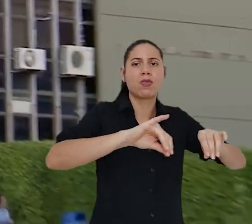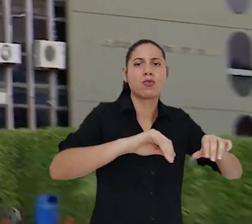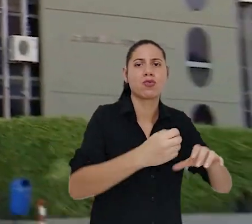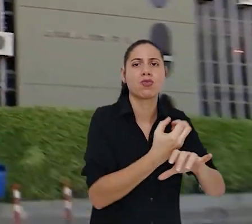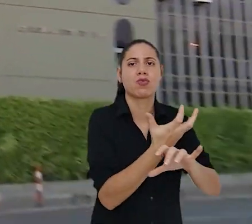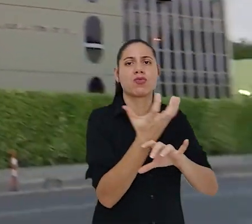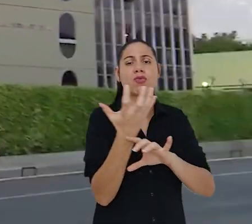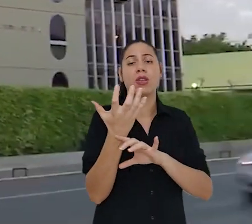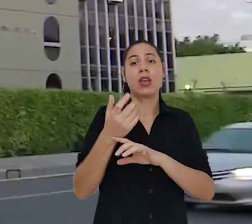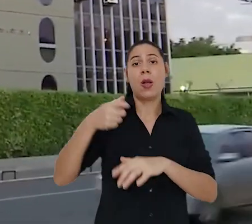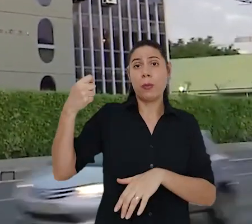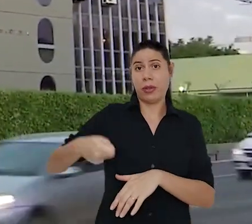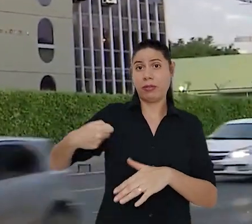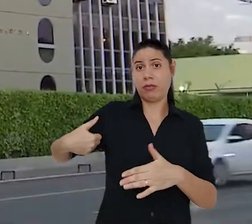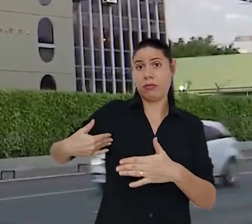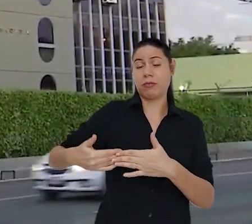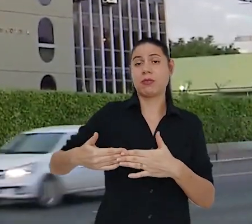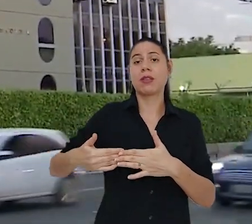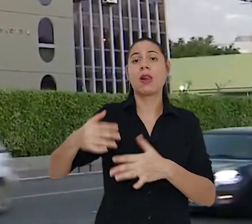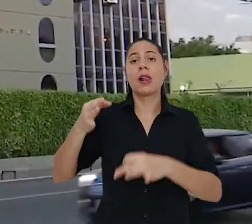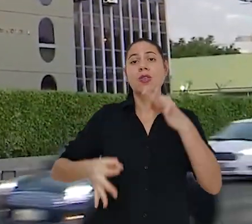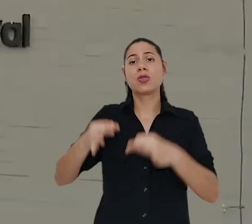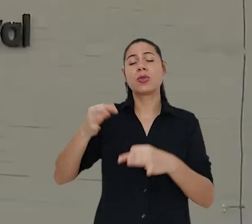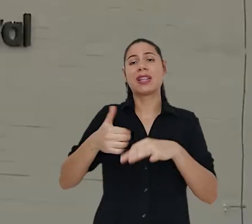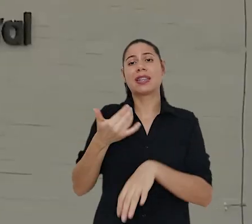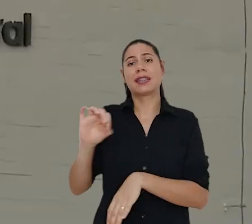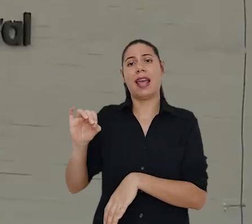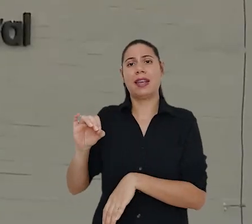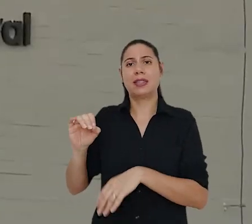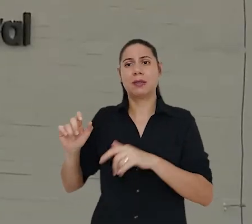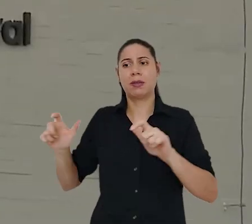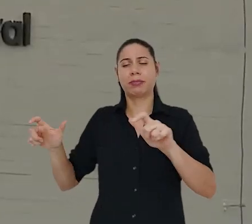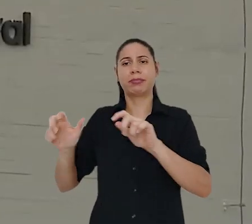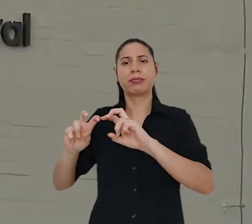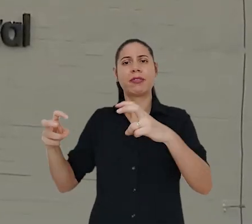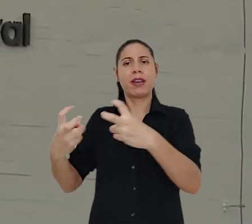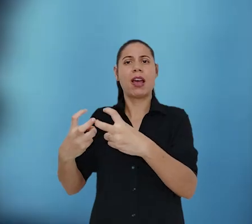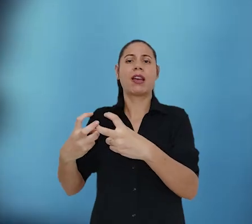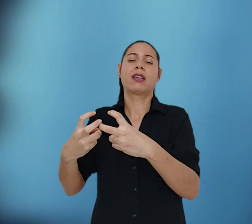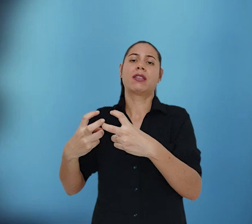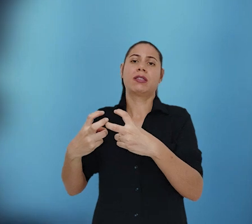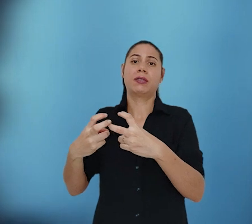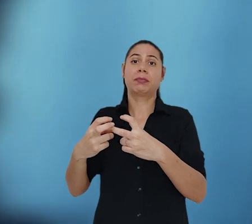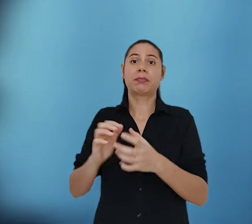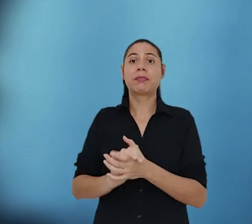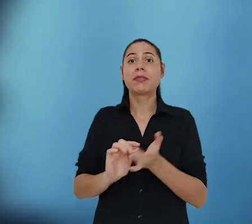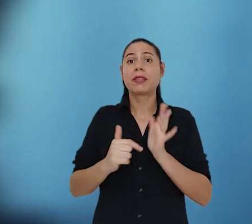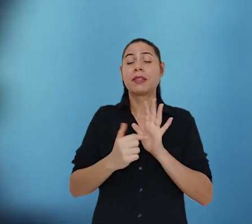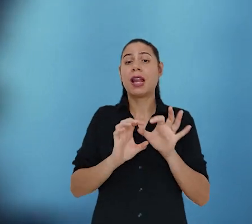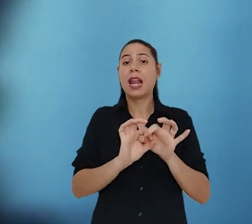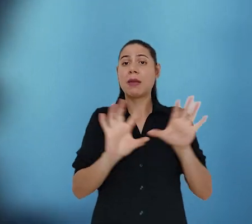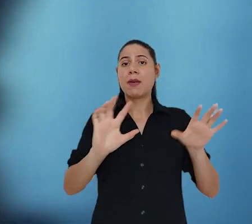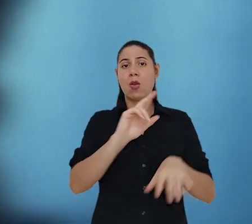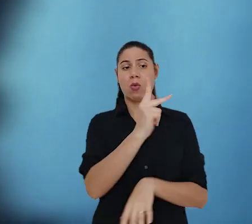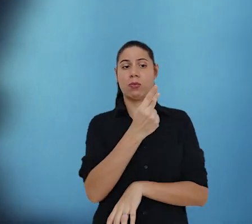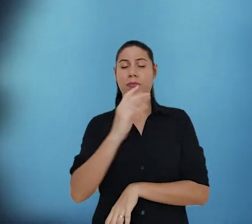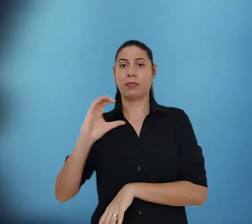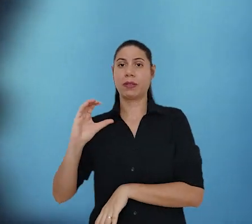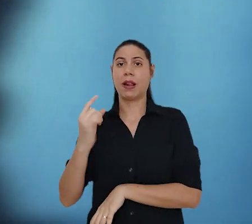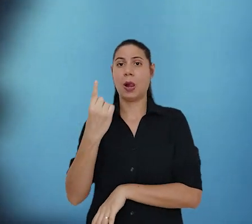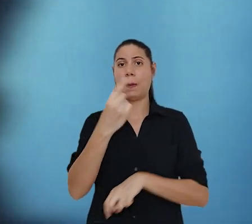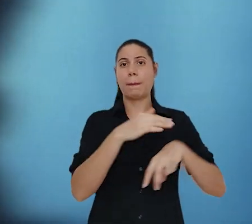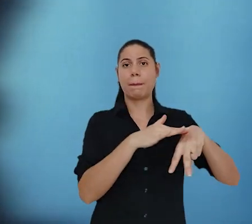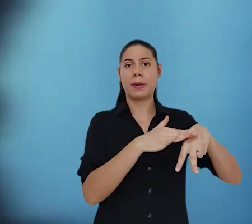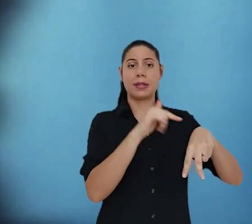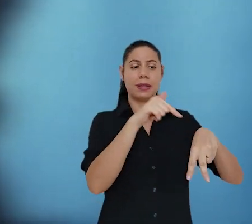Em recente decisão, o juízo da 10ª Vara da Seção Judiciária do Distrito Federal concedeu habeas corpus a um paciente.